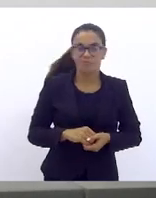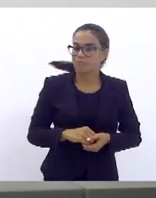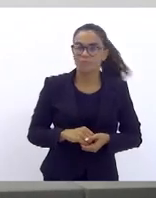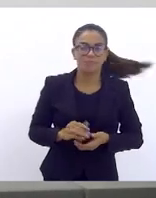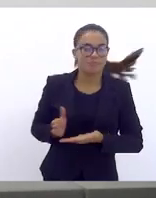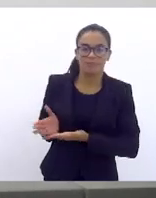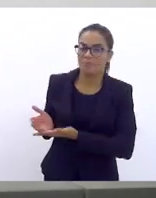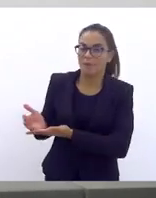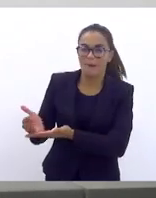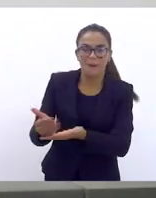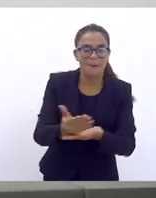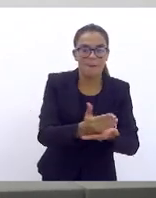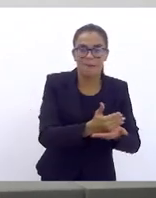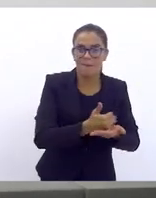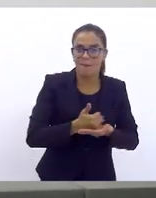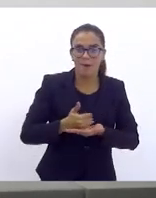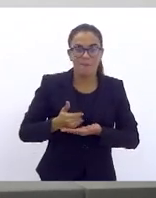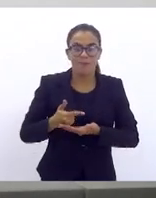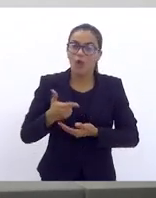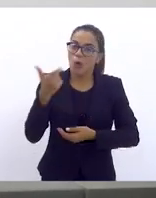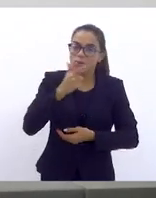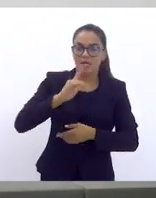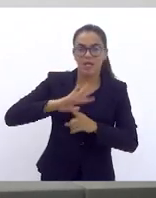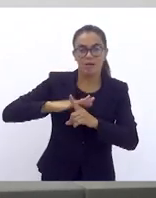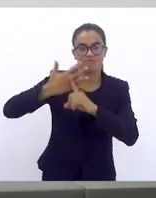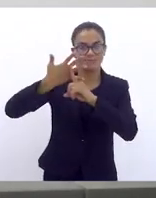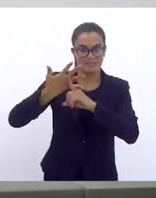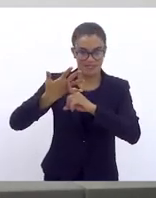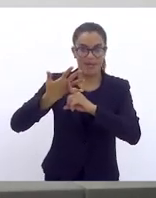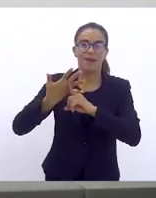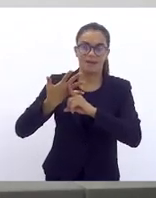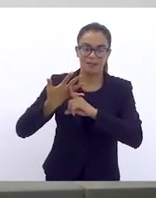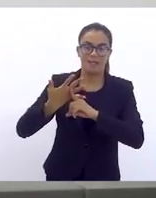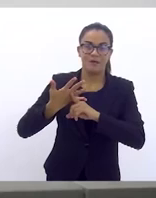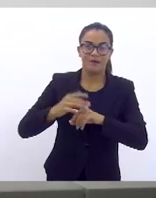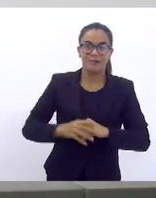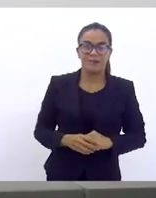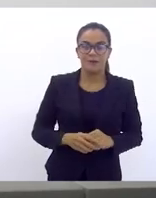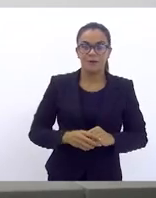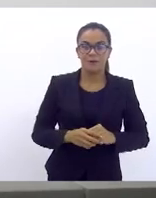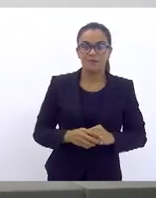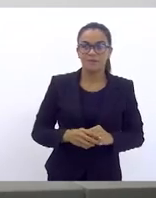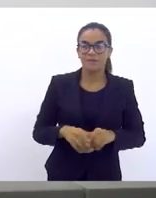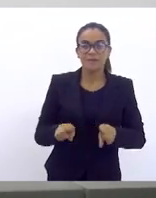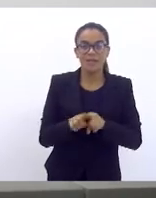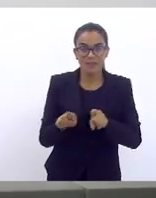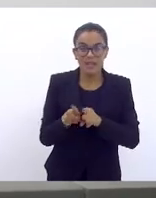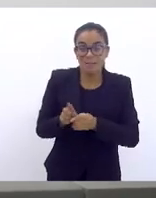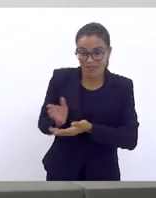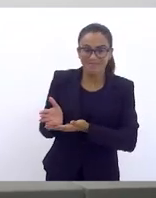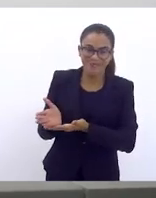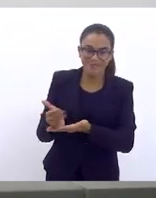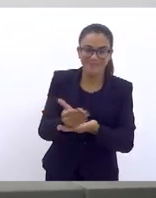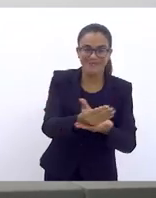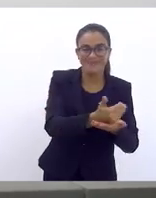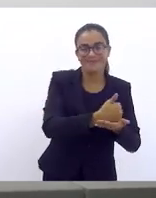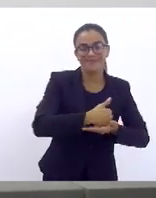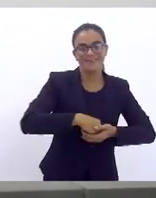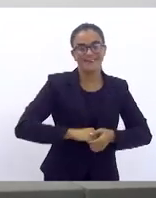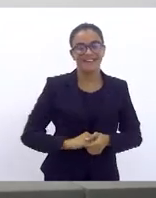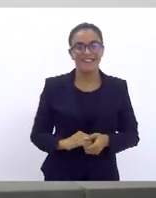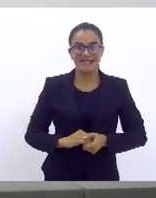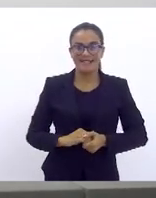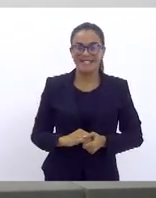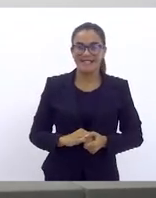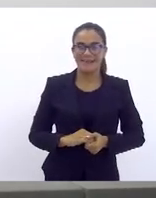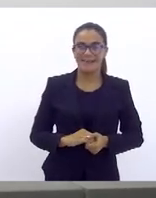aumentar o volume de faturamento das empresas e consequentemente a arrecadação do Estado trazendo o equilíbrio fiscal